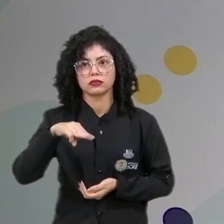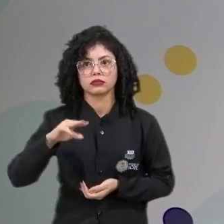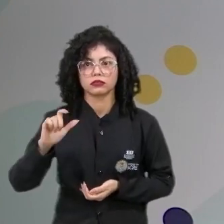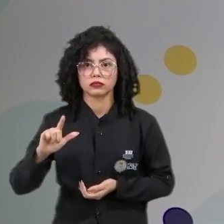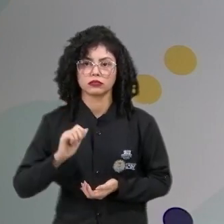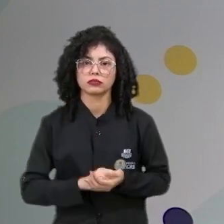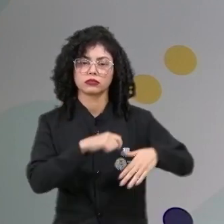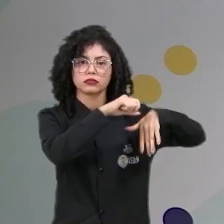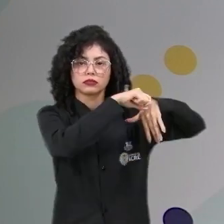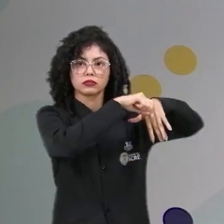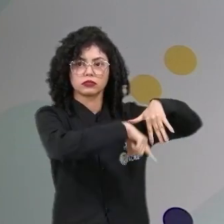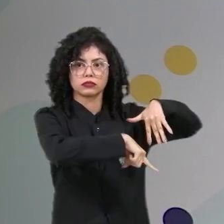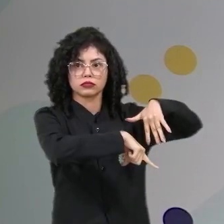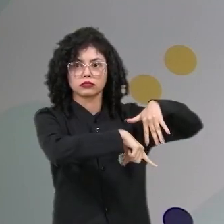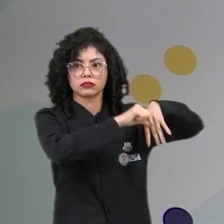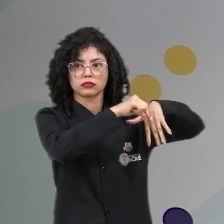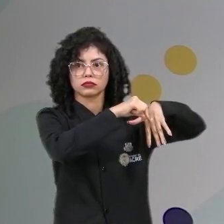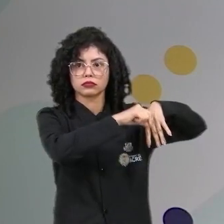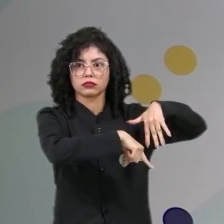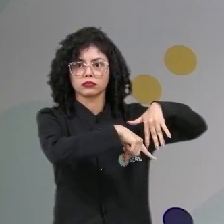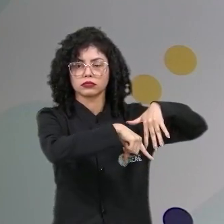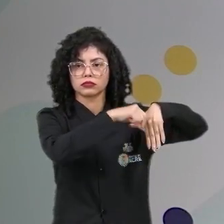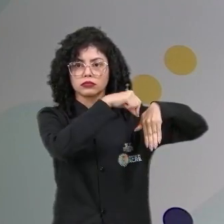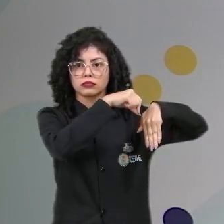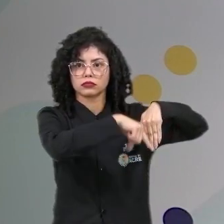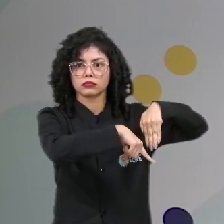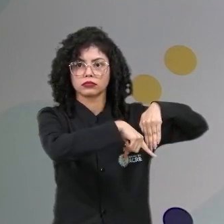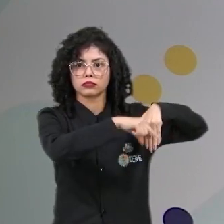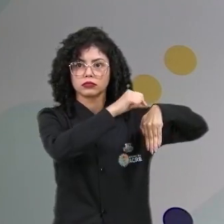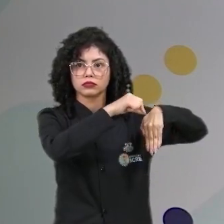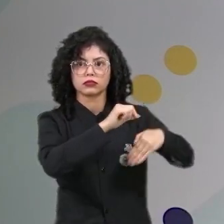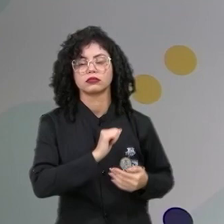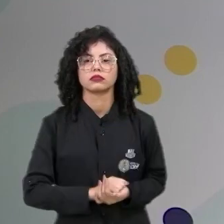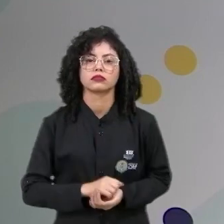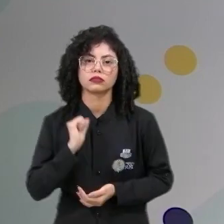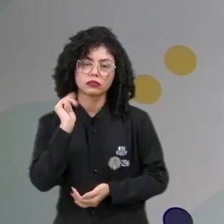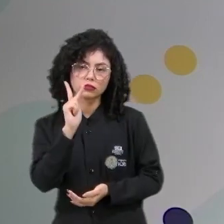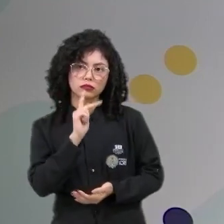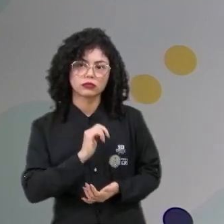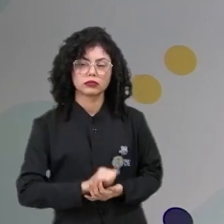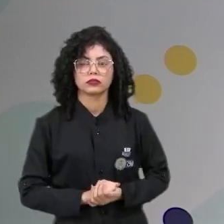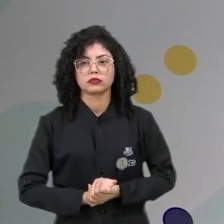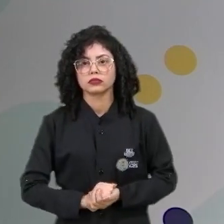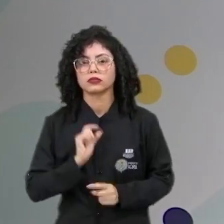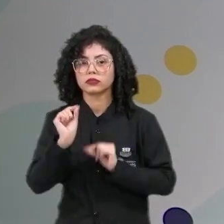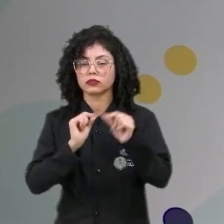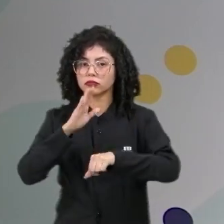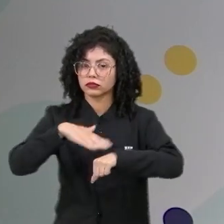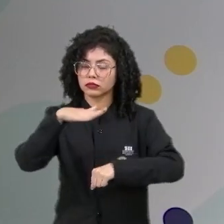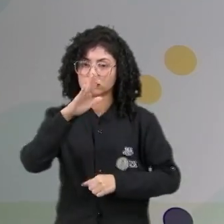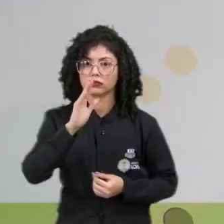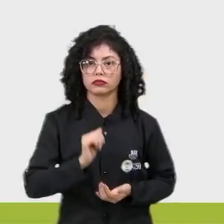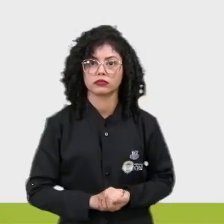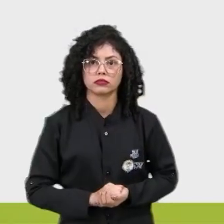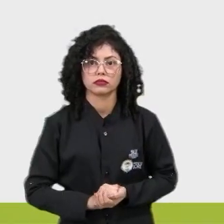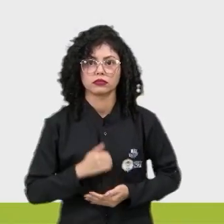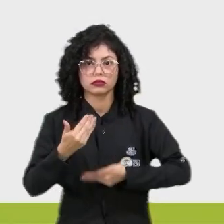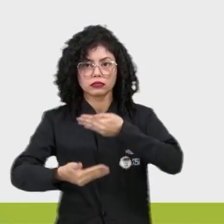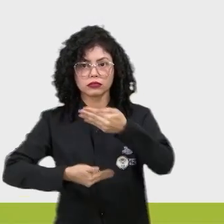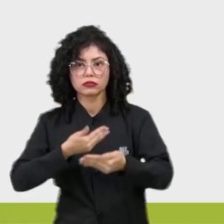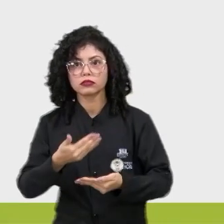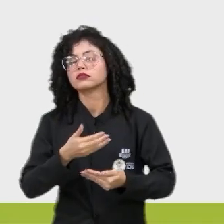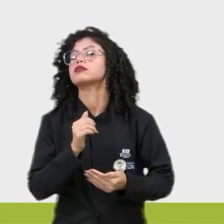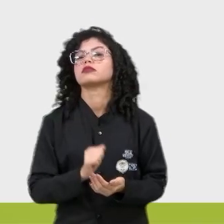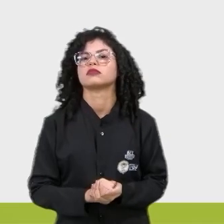mercúrio. Ok? Daí 12 por 8. Tranquilo? O que mais? Durante a